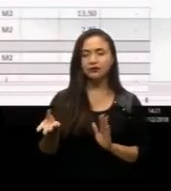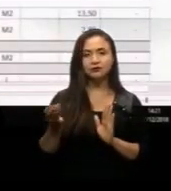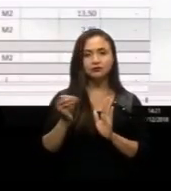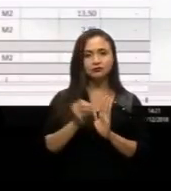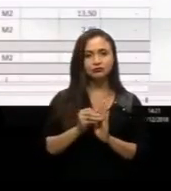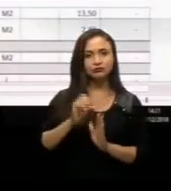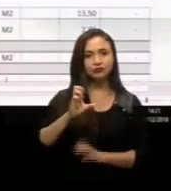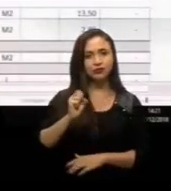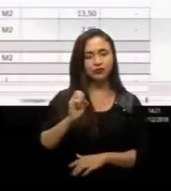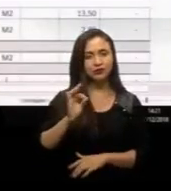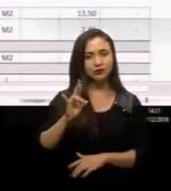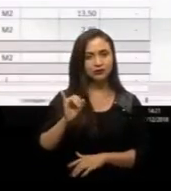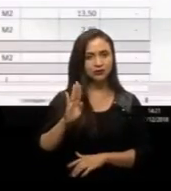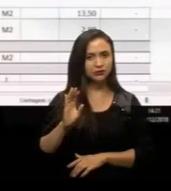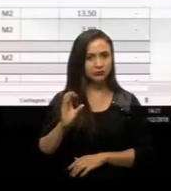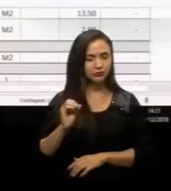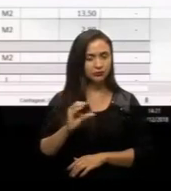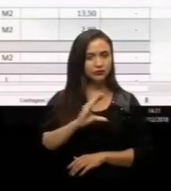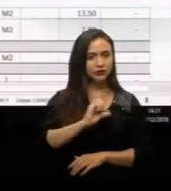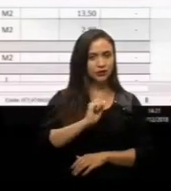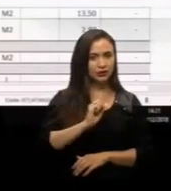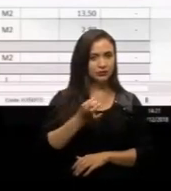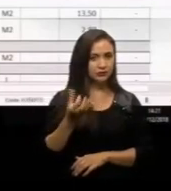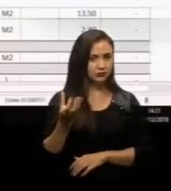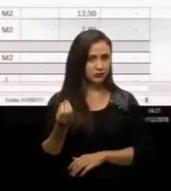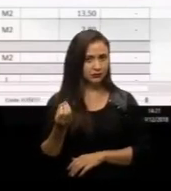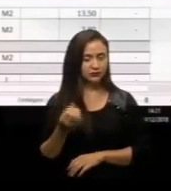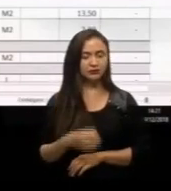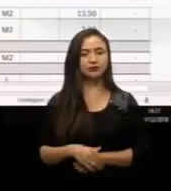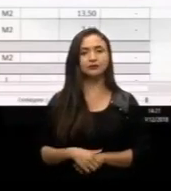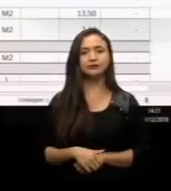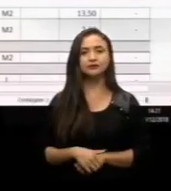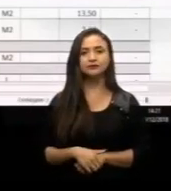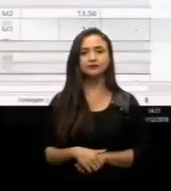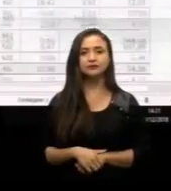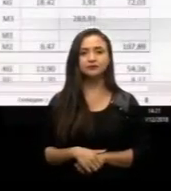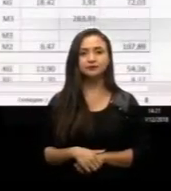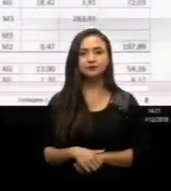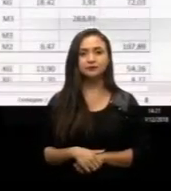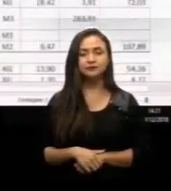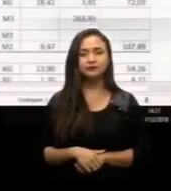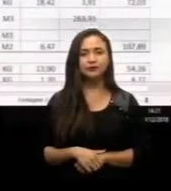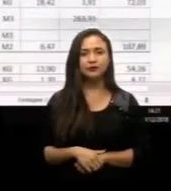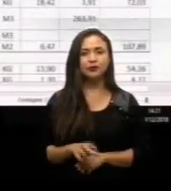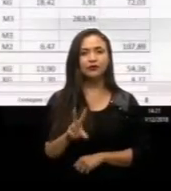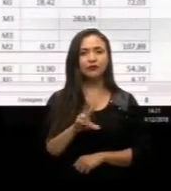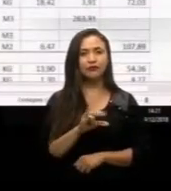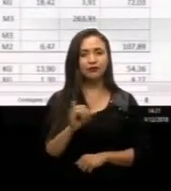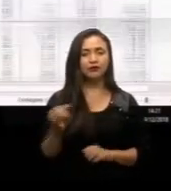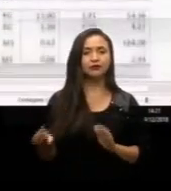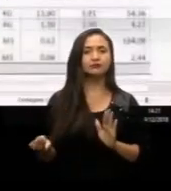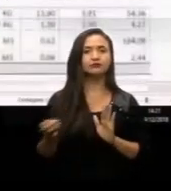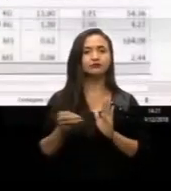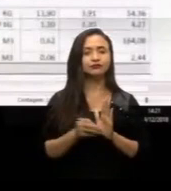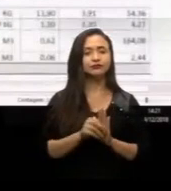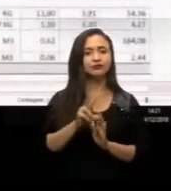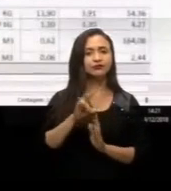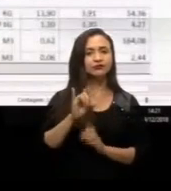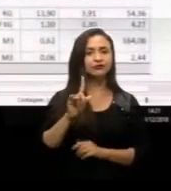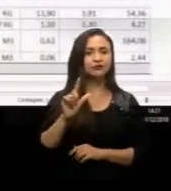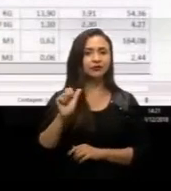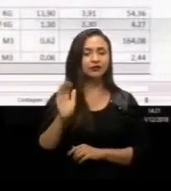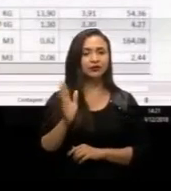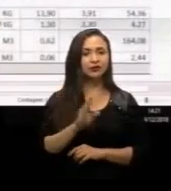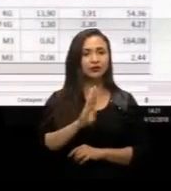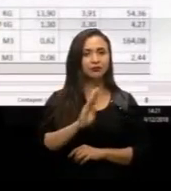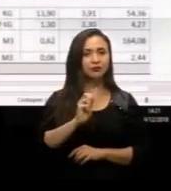esse estribo aqui, o vergalhão de CA 65, e vai jogar ele na viga baldrame.